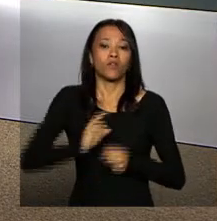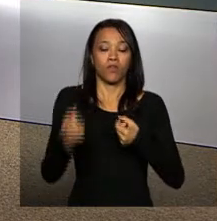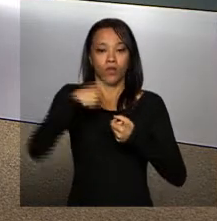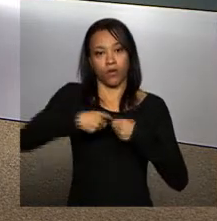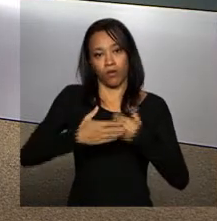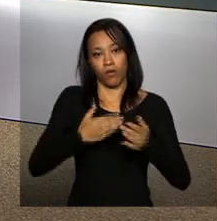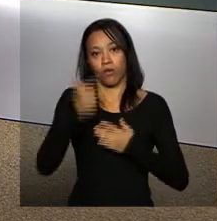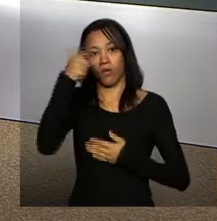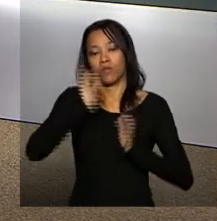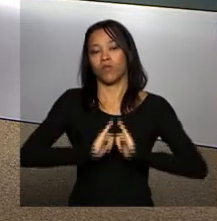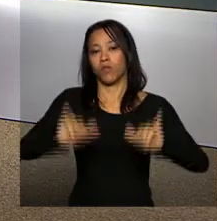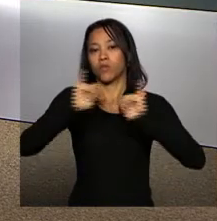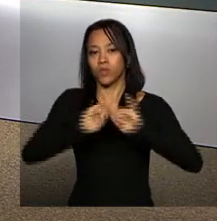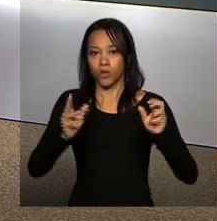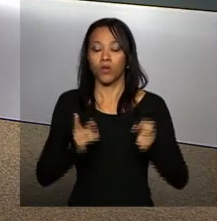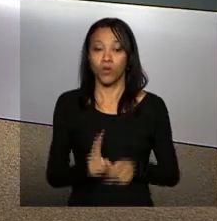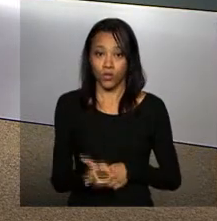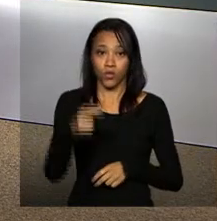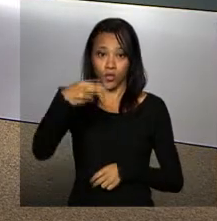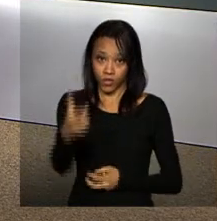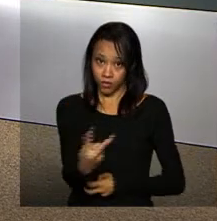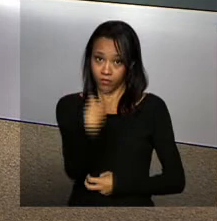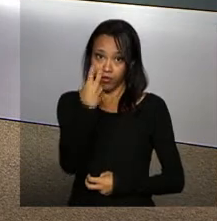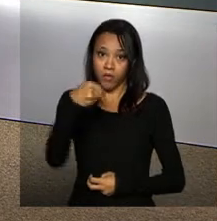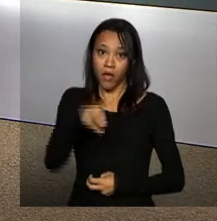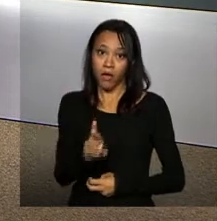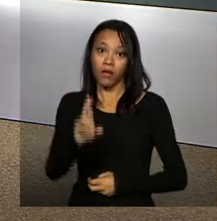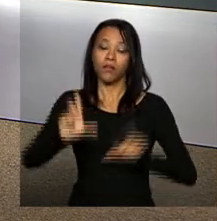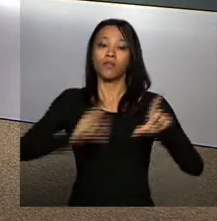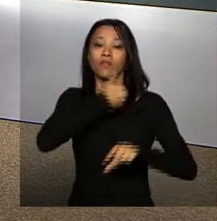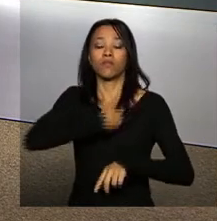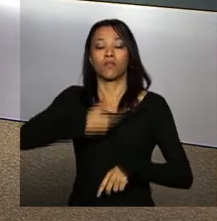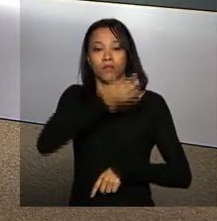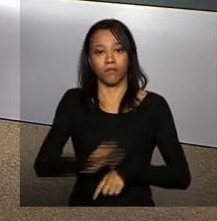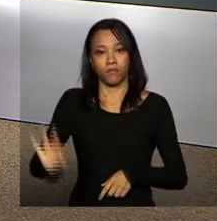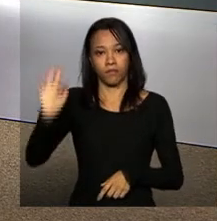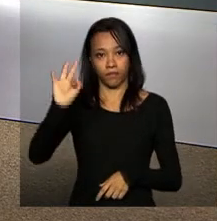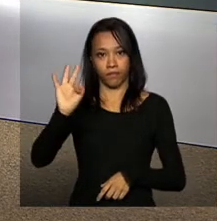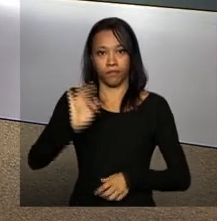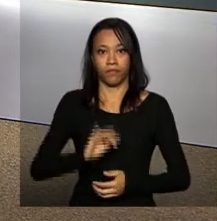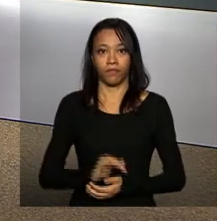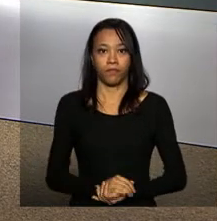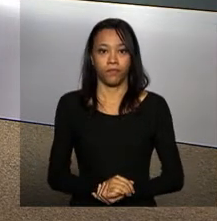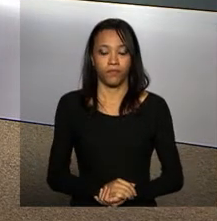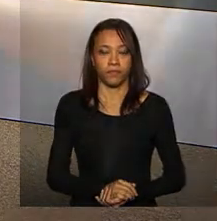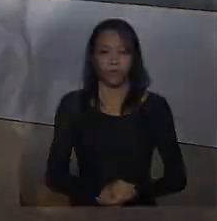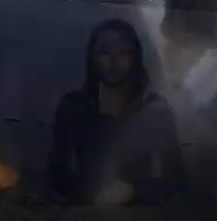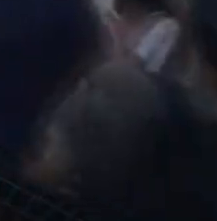momento com outras informações. Continue com a gente. NBR, a TV do Governo Federal.